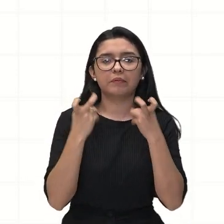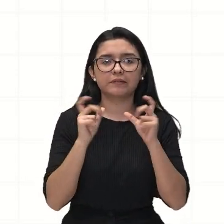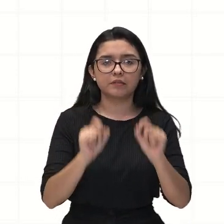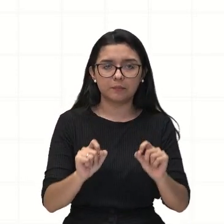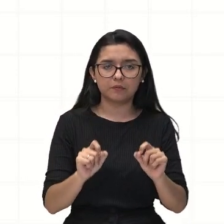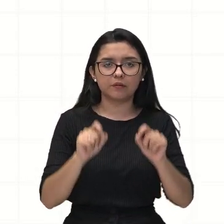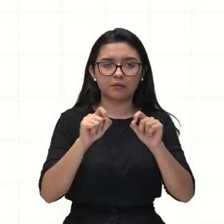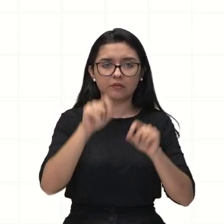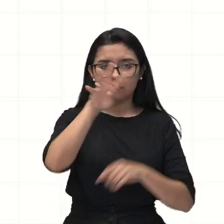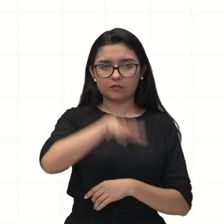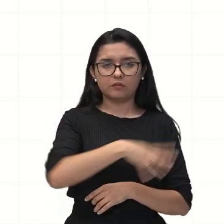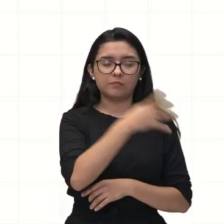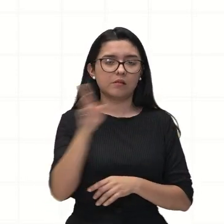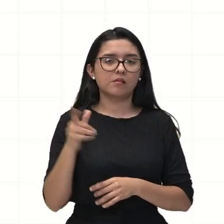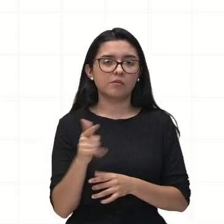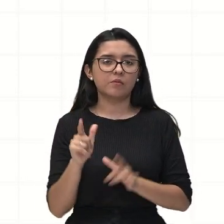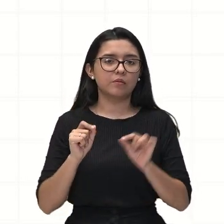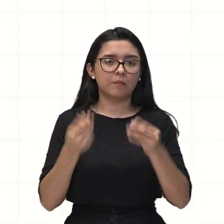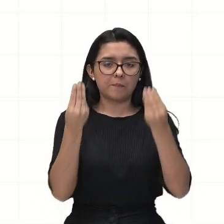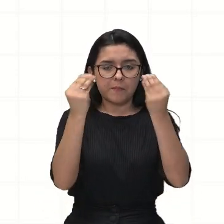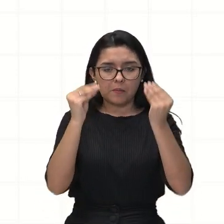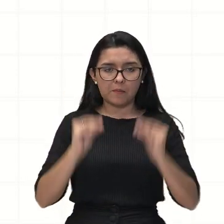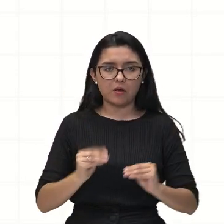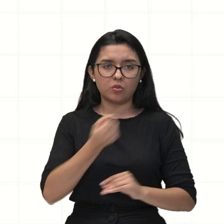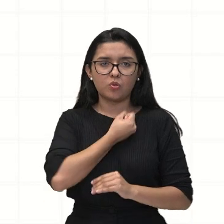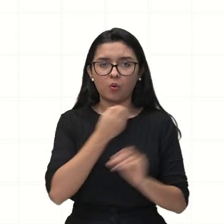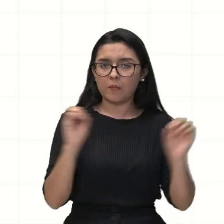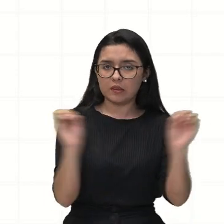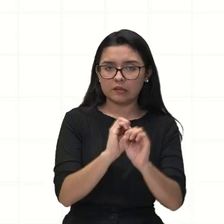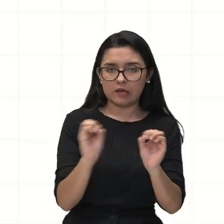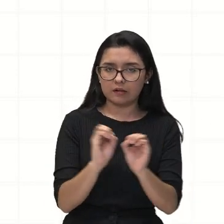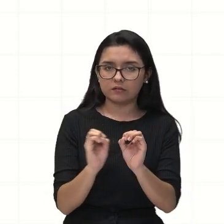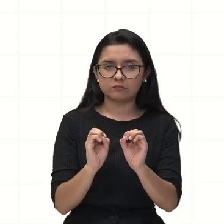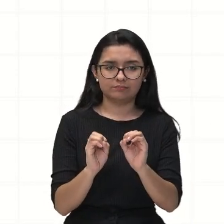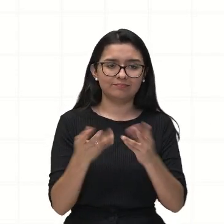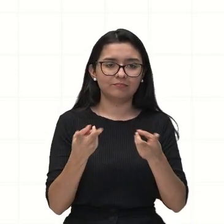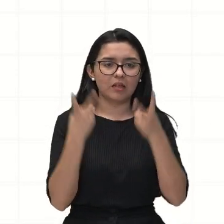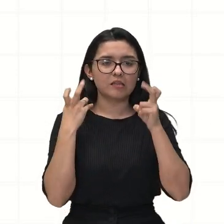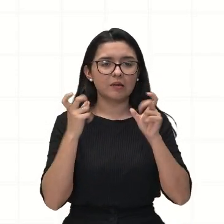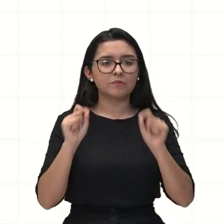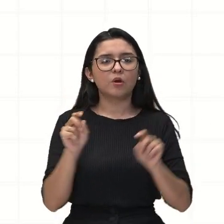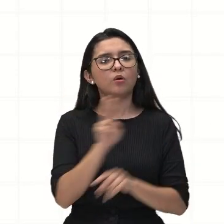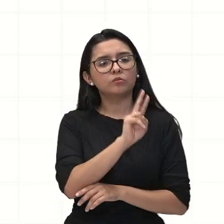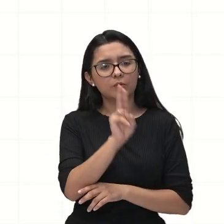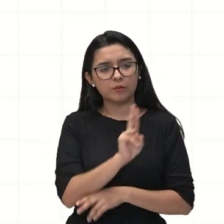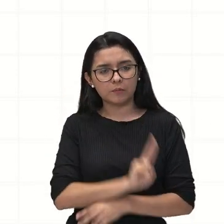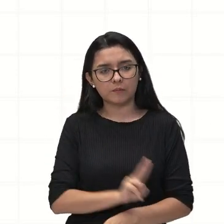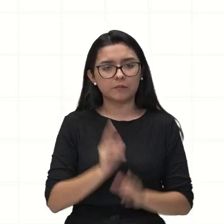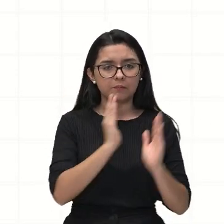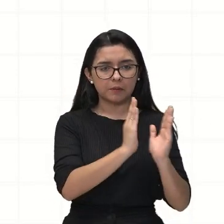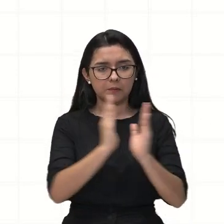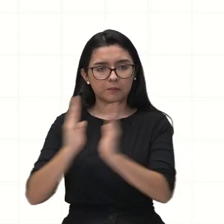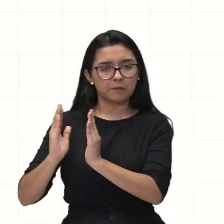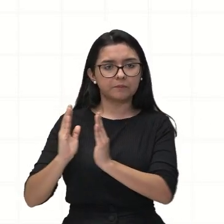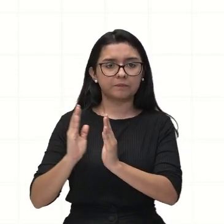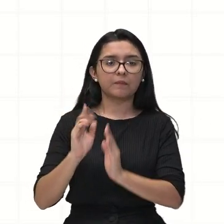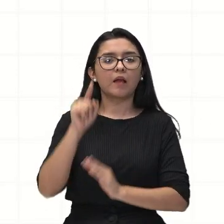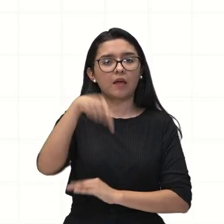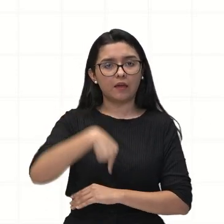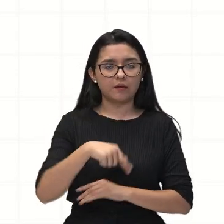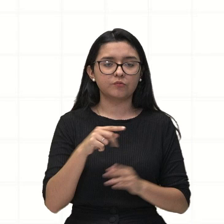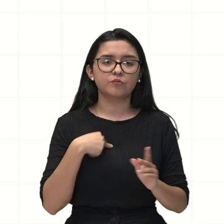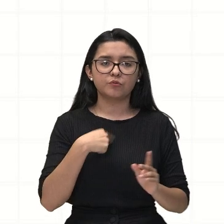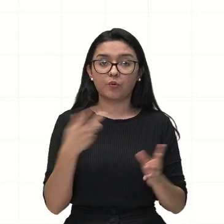nós não estamos, né, atribuindo valores aos dados, nós estamos falando dessa tabela